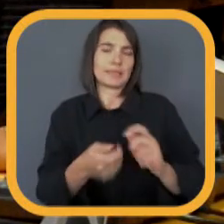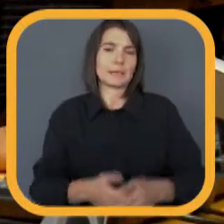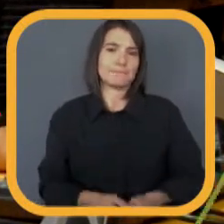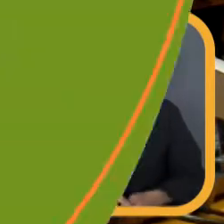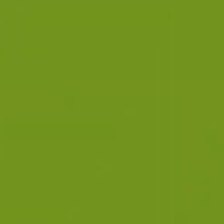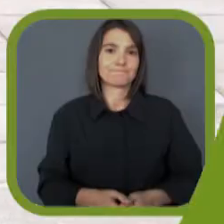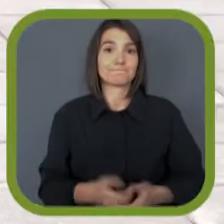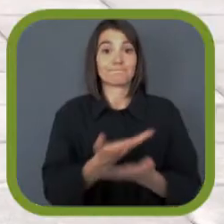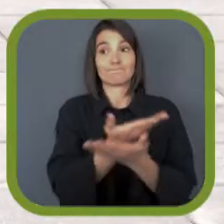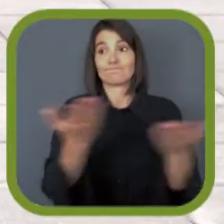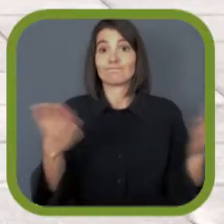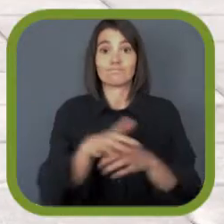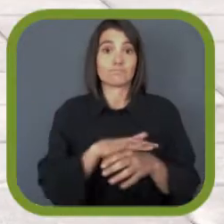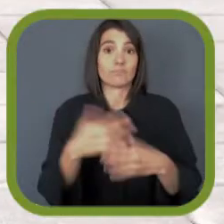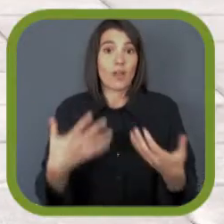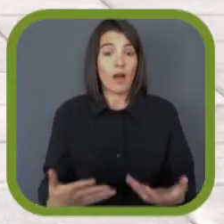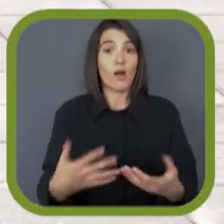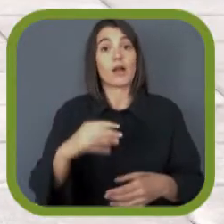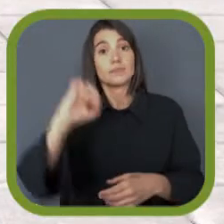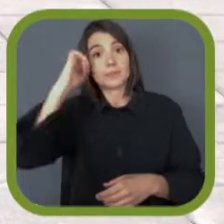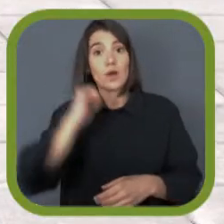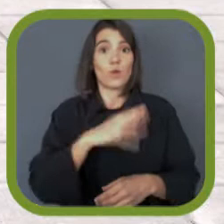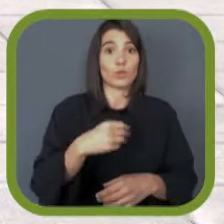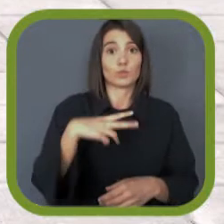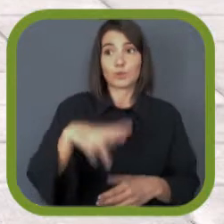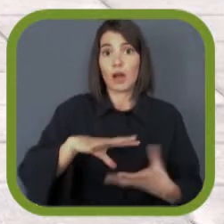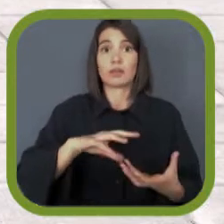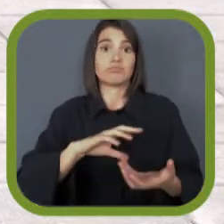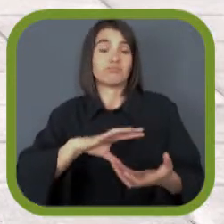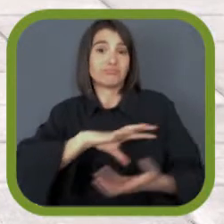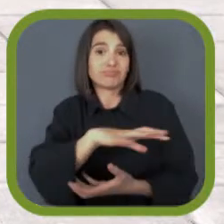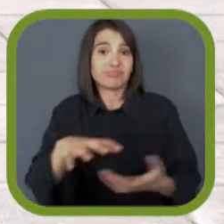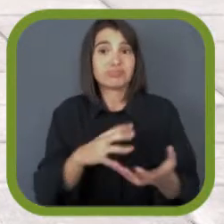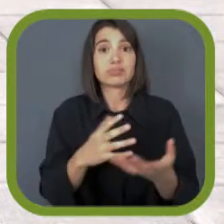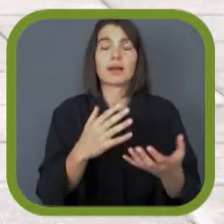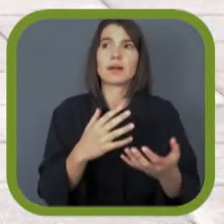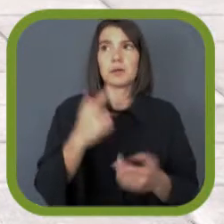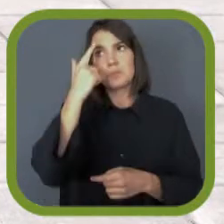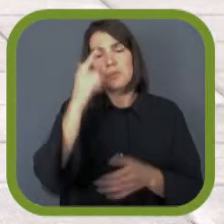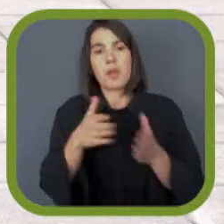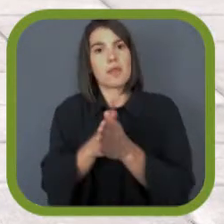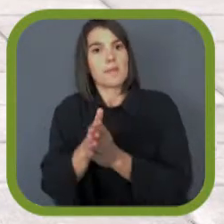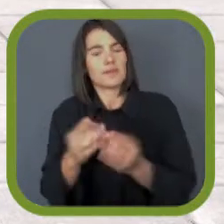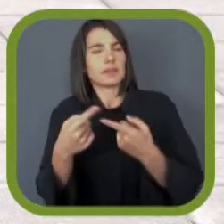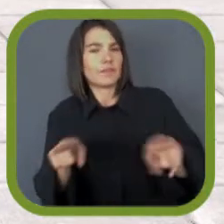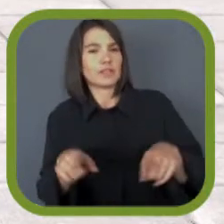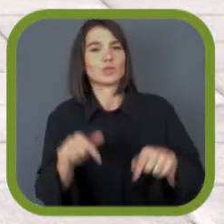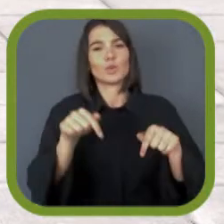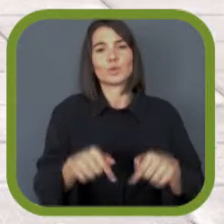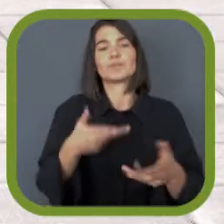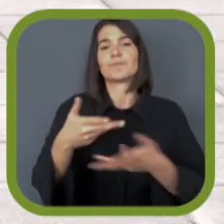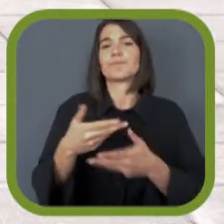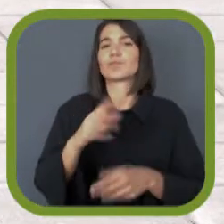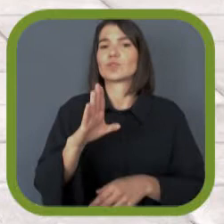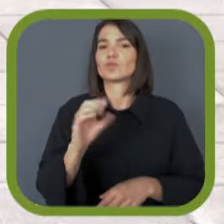adaptar. Para muitos, o cenário que afeta o país e o mundo é uma oportunidade para fazer a diferença. No Panorâmica de hoje vamos estar